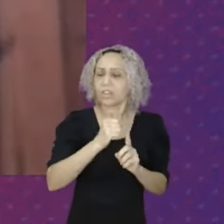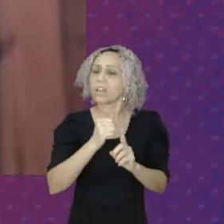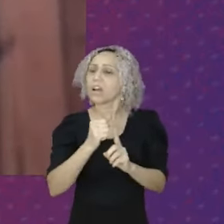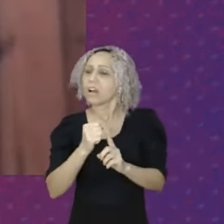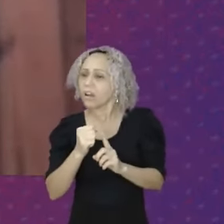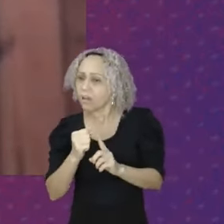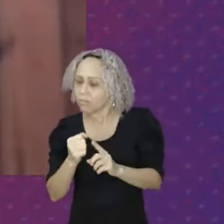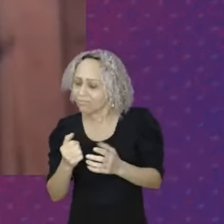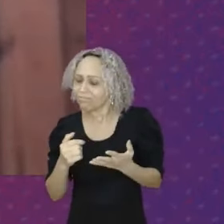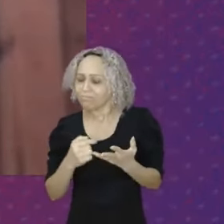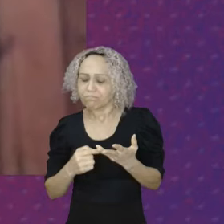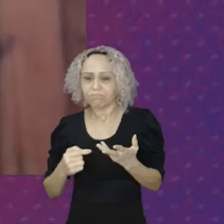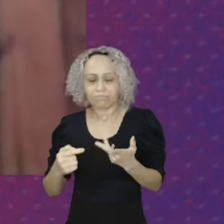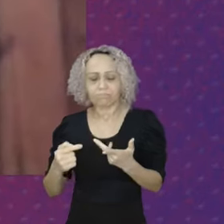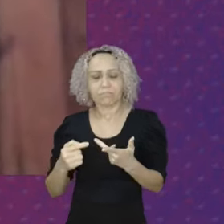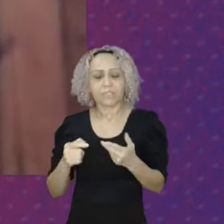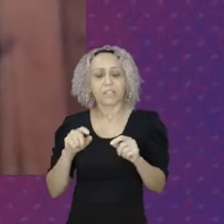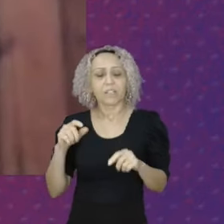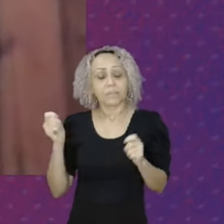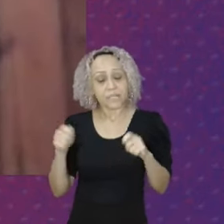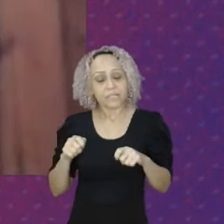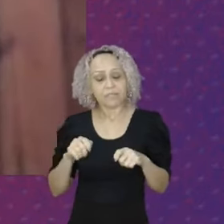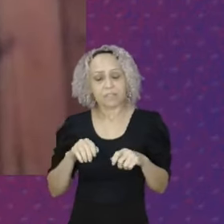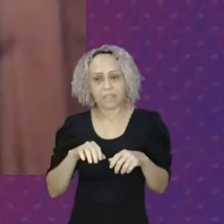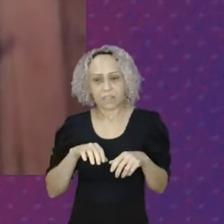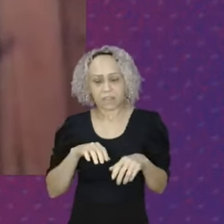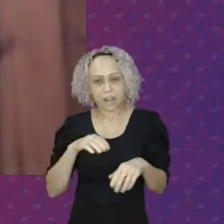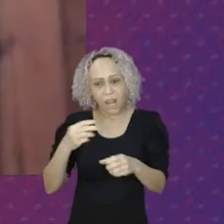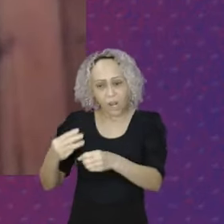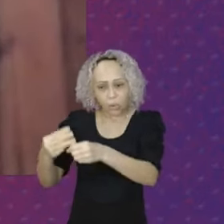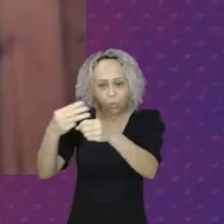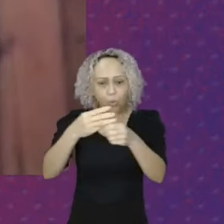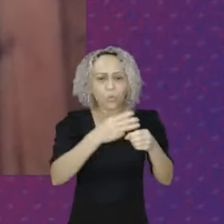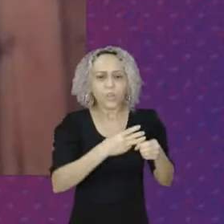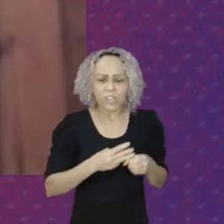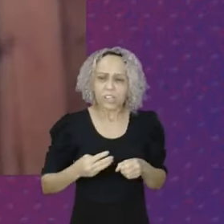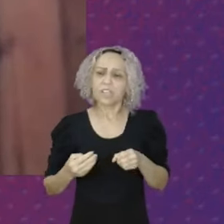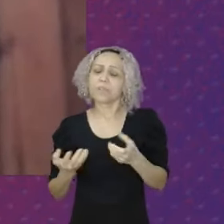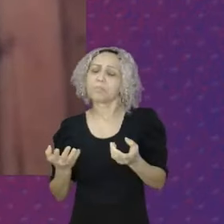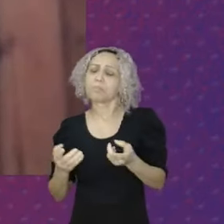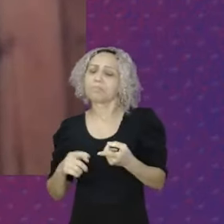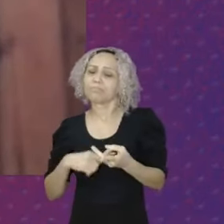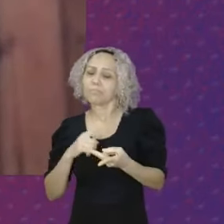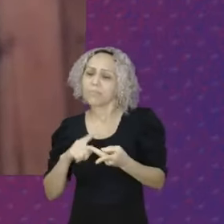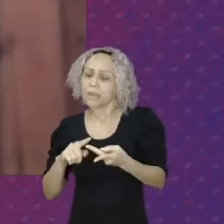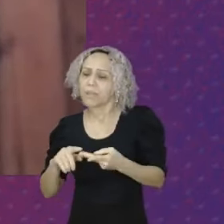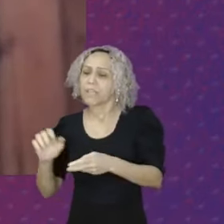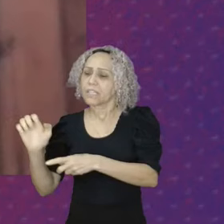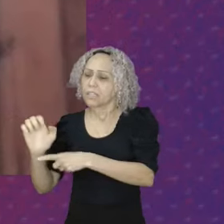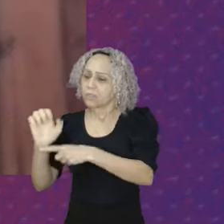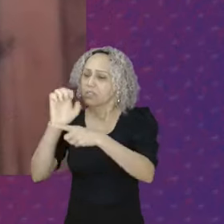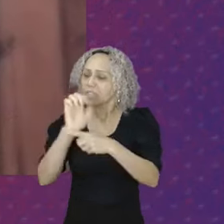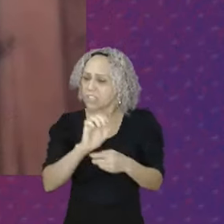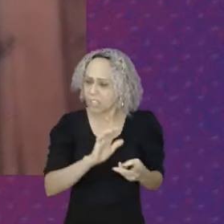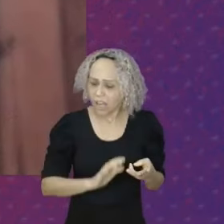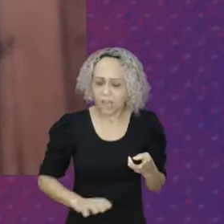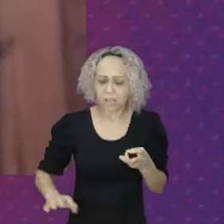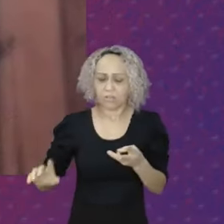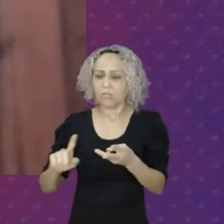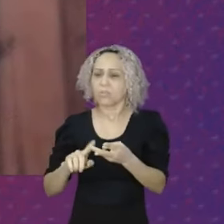atuam diretamente ao público nas instâncias municipais estaduais e Federal né de forma